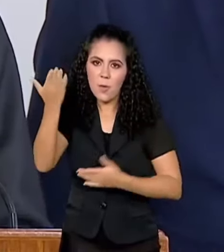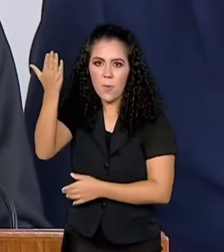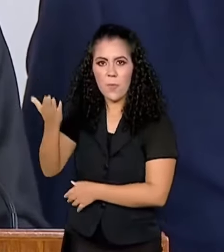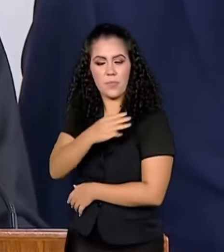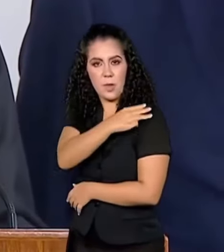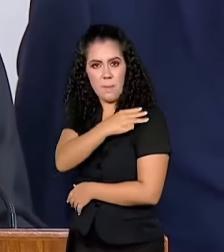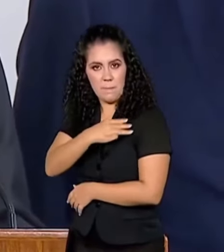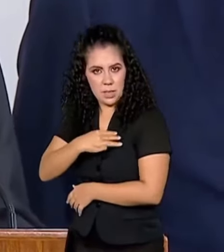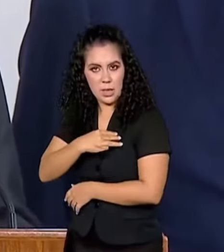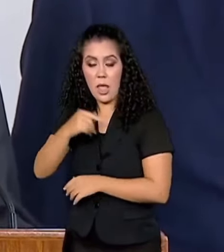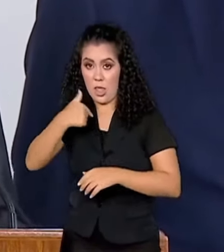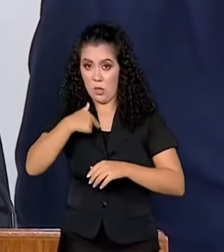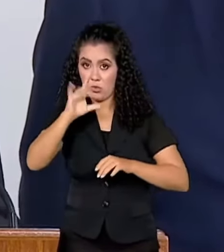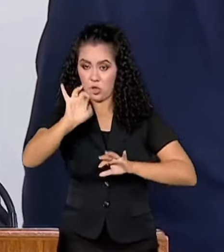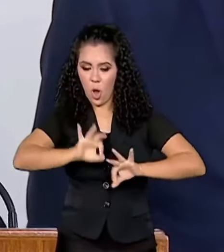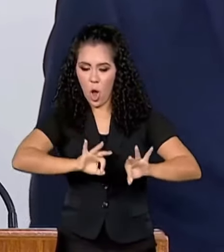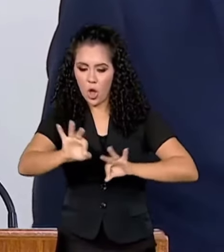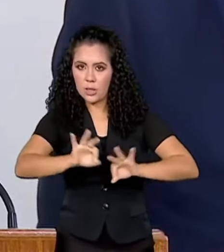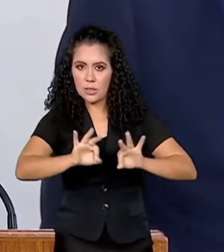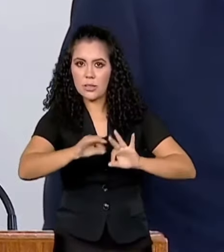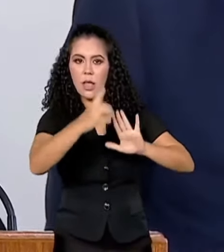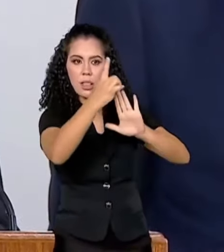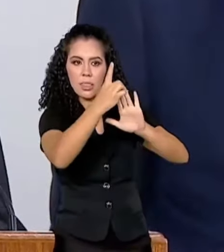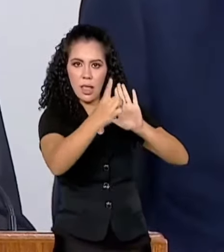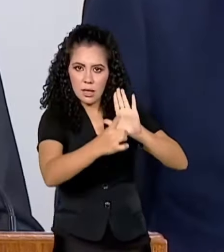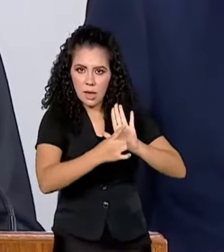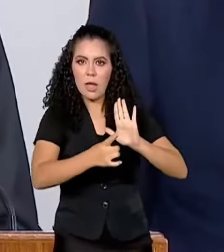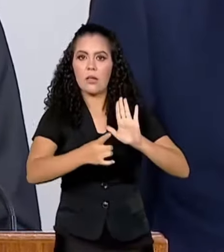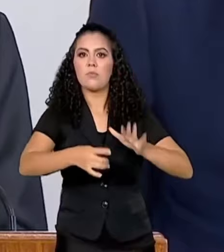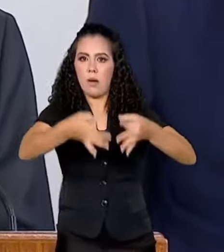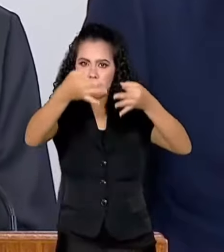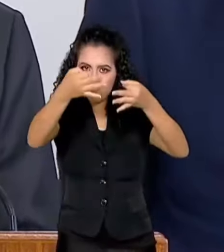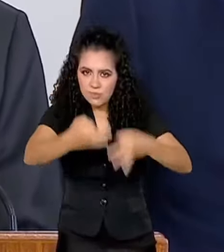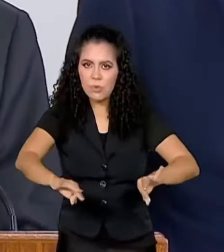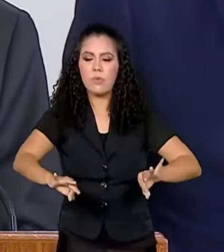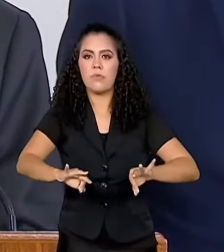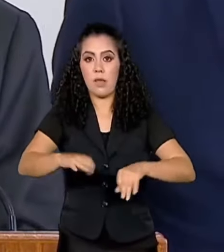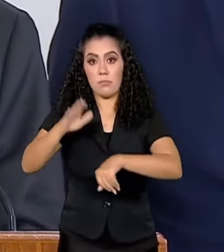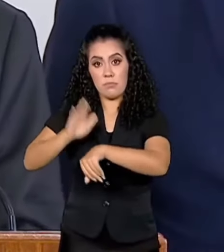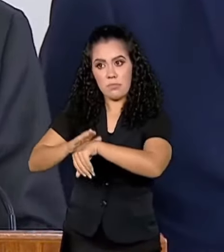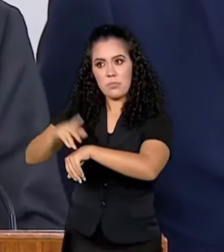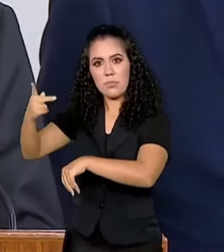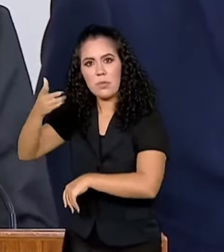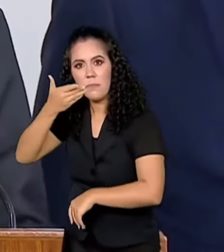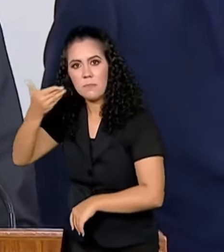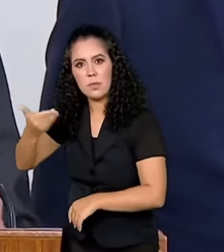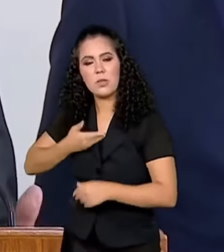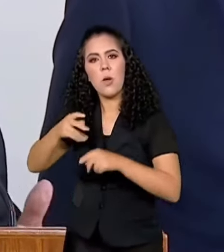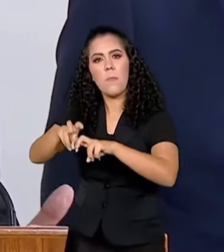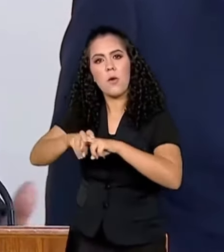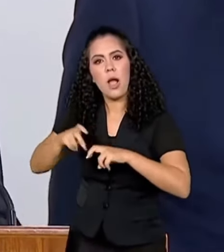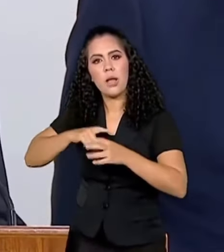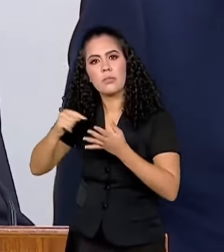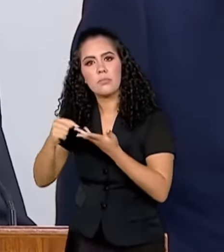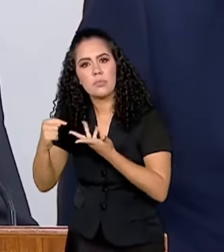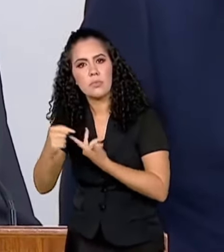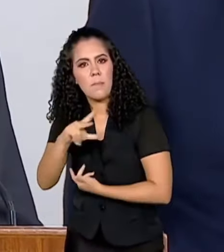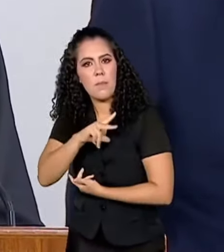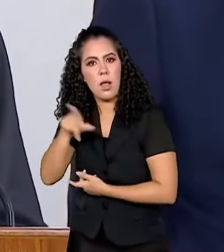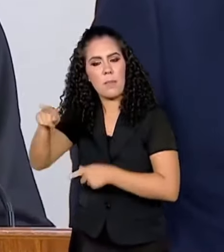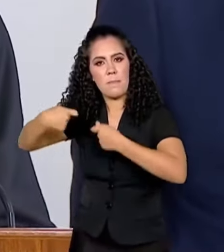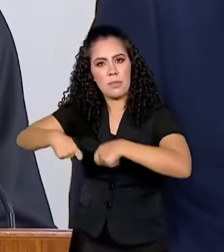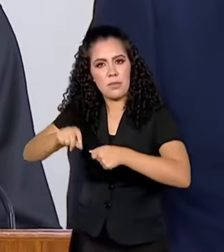só vou fazer o decreto sabe da oficialização dele a pedido dele por conta de coisas Que el tem que